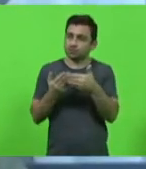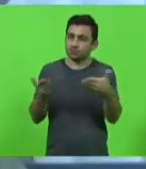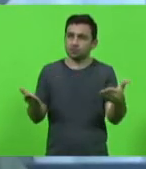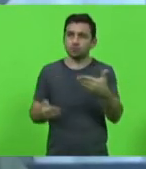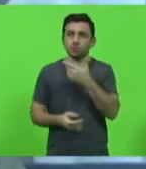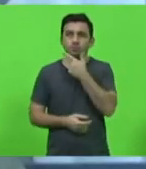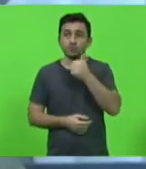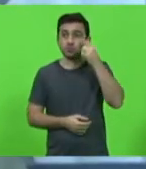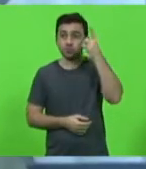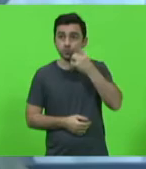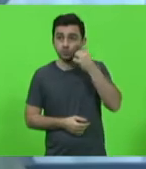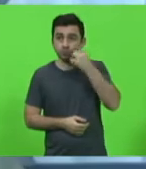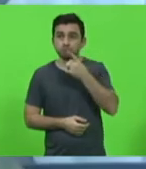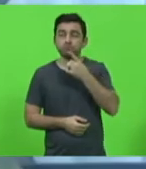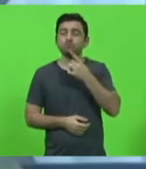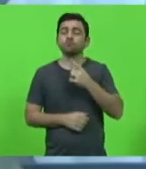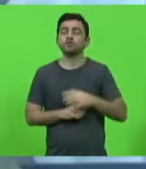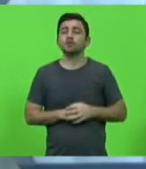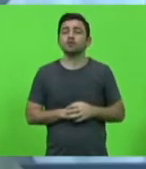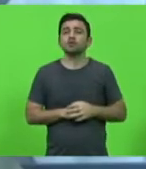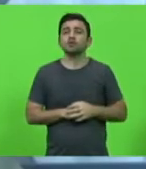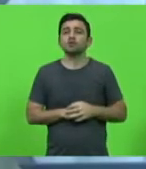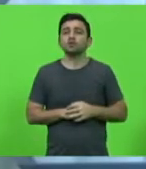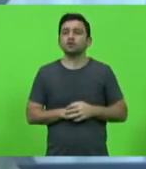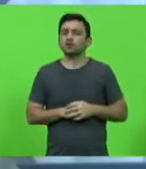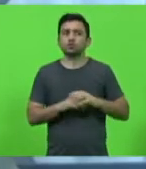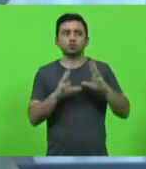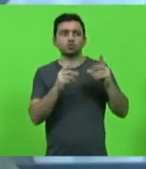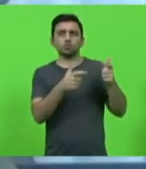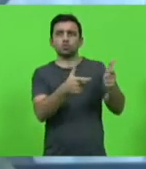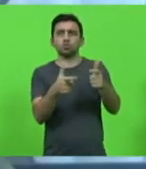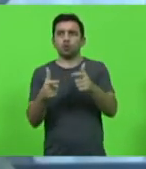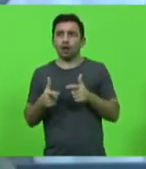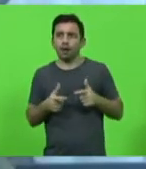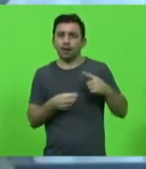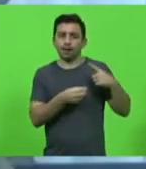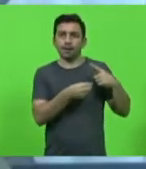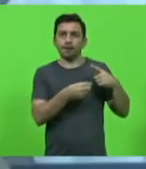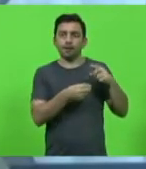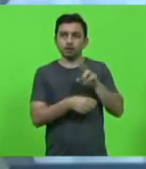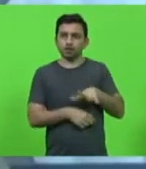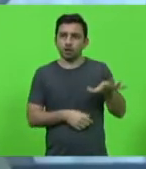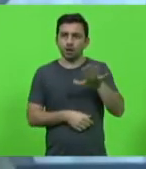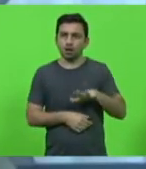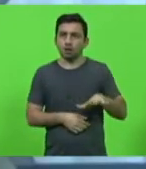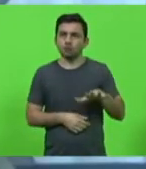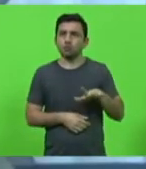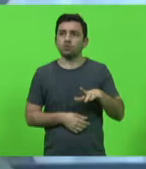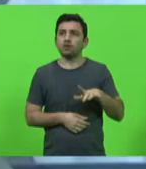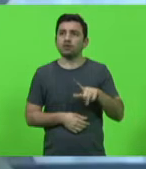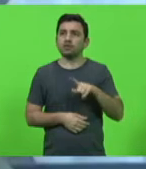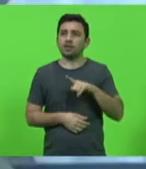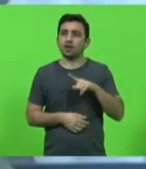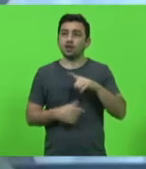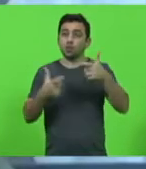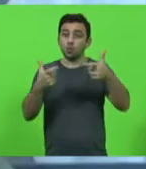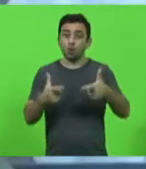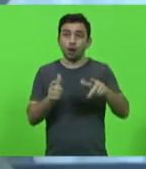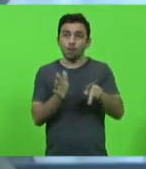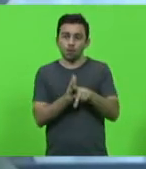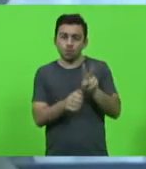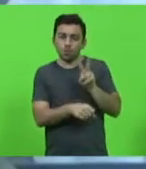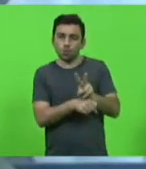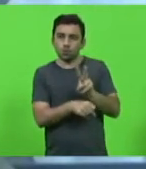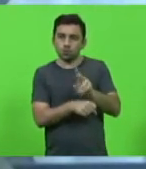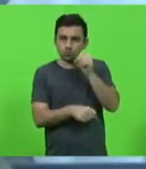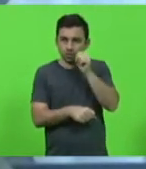deputadas sabem, que nem todas as regiões e municípios contam com casas-abrigo de proteção à